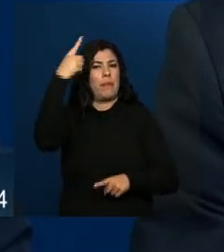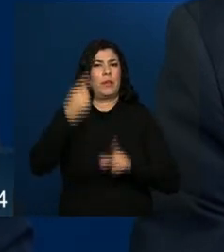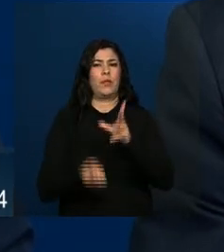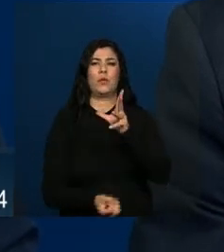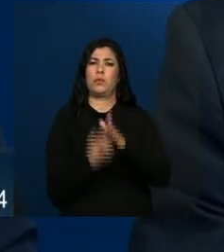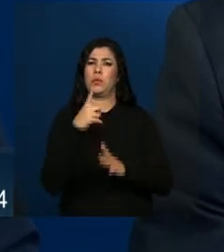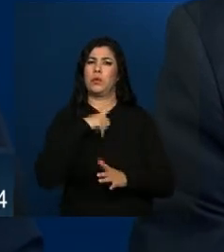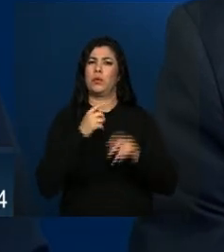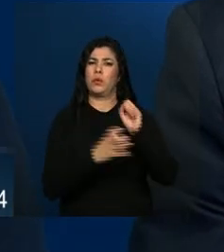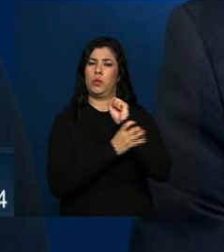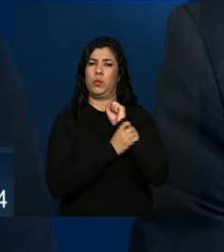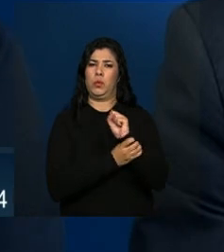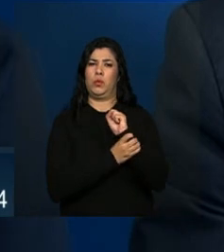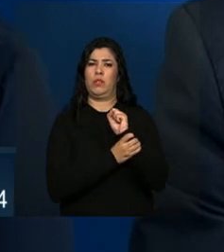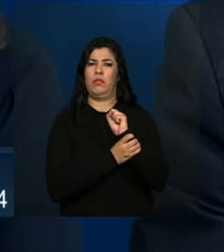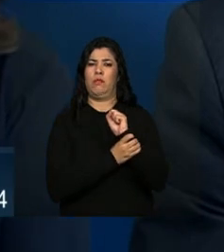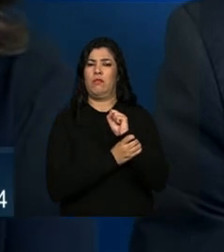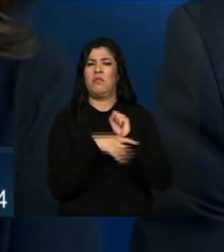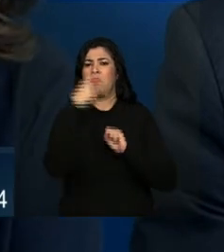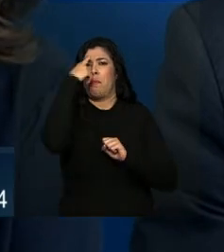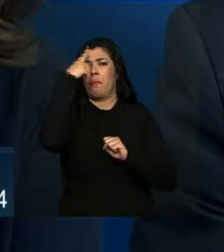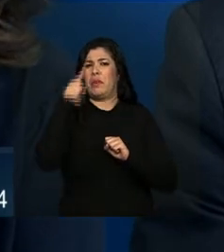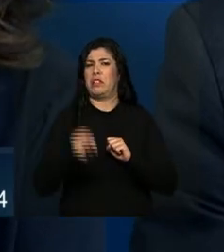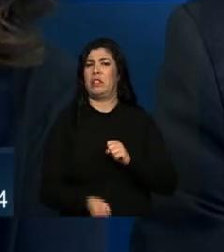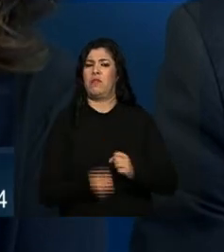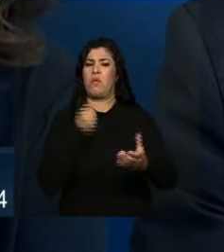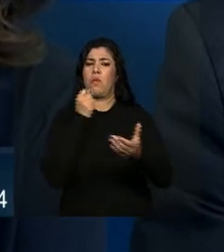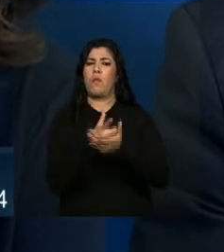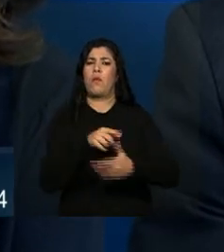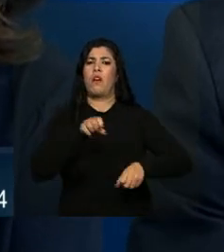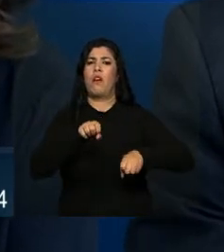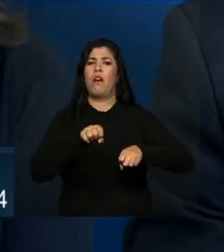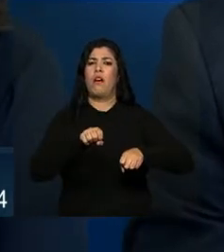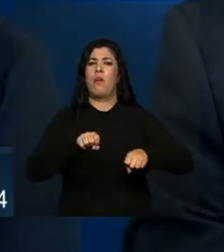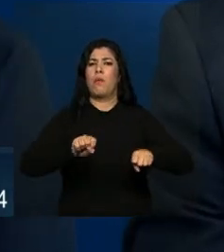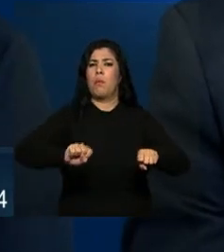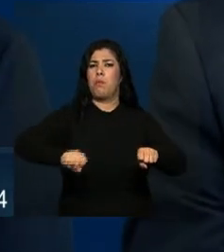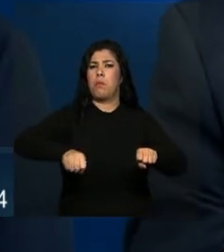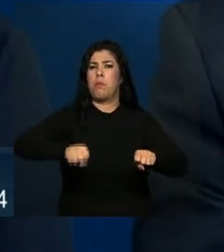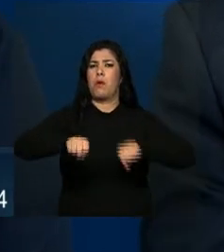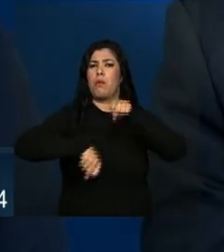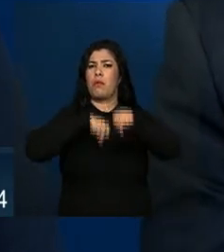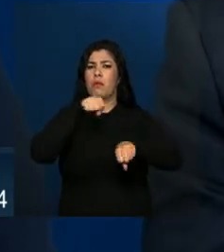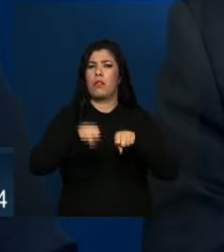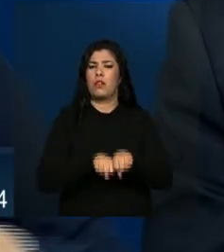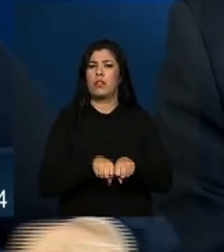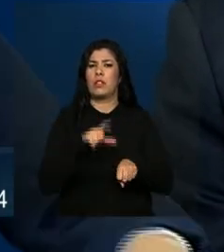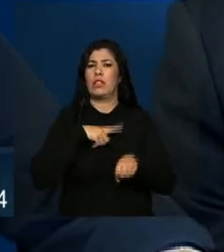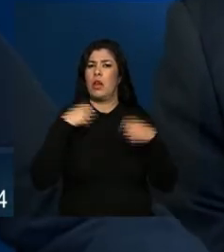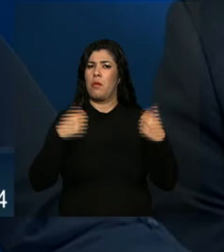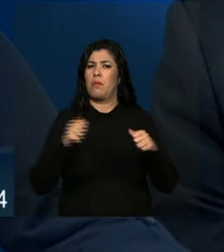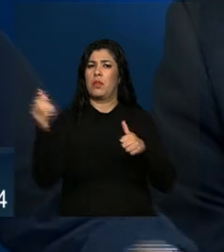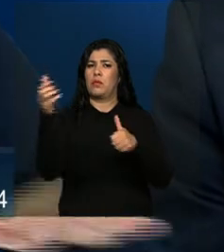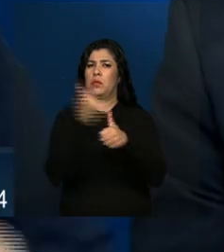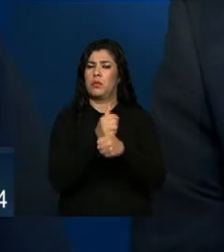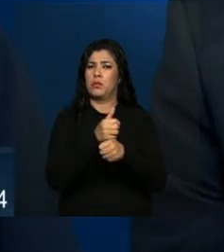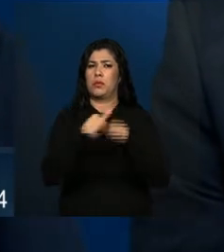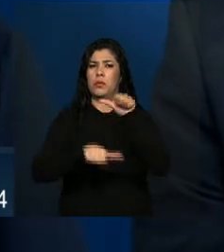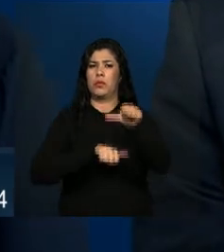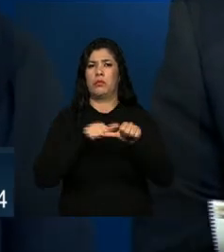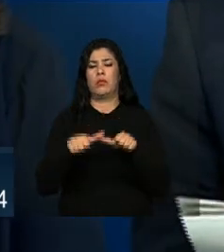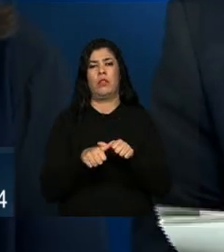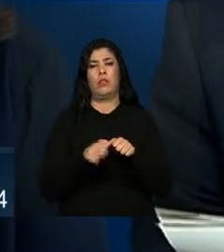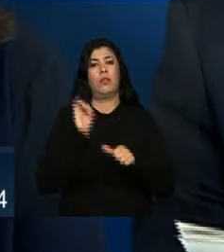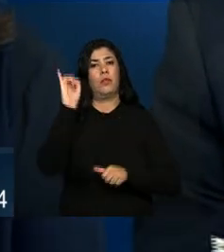Seguro É sim a ideia de que aquele produto teria que passar por um ritual então é muito importante debater